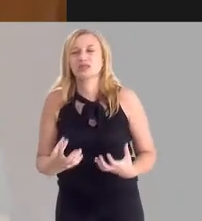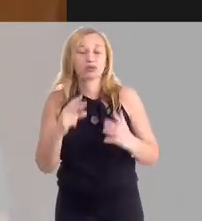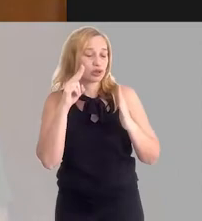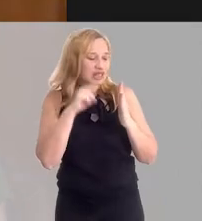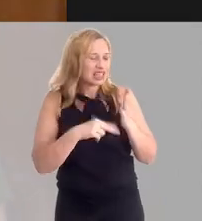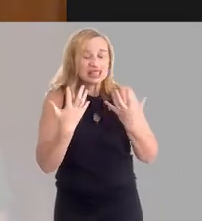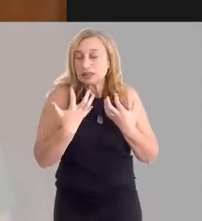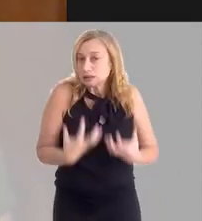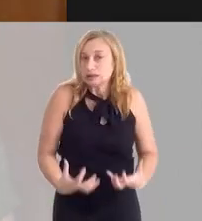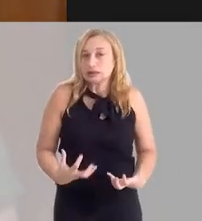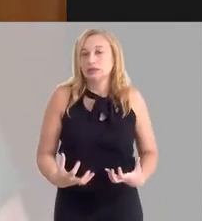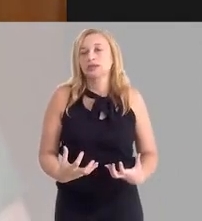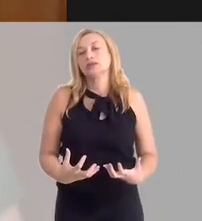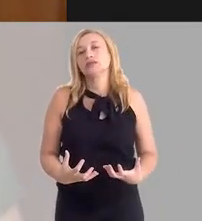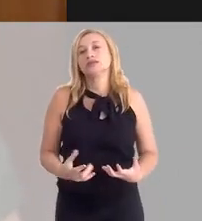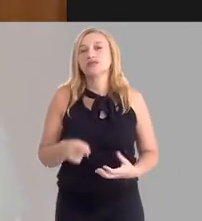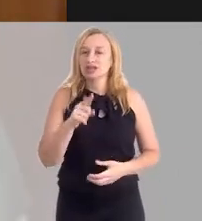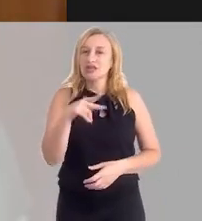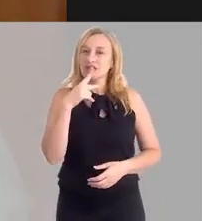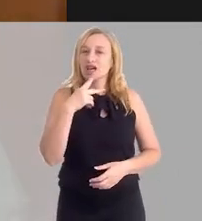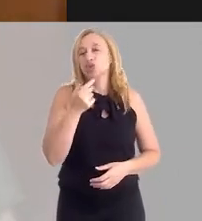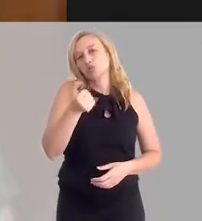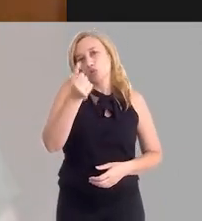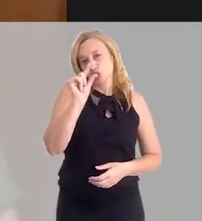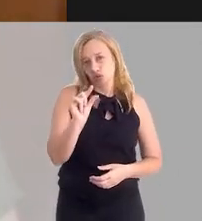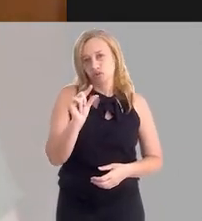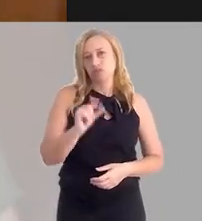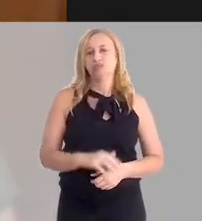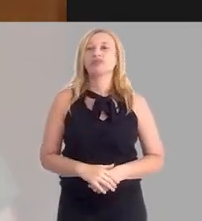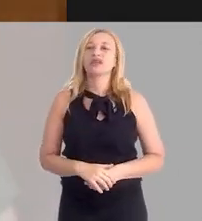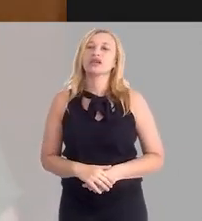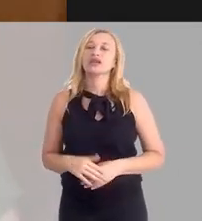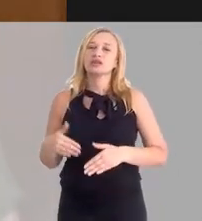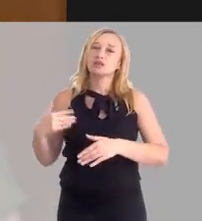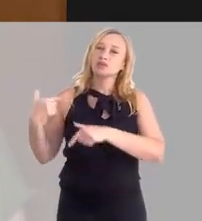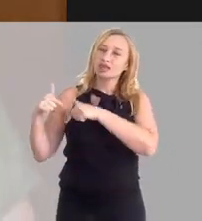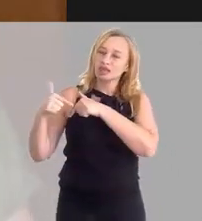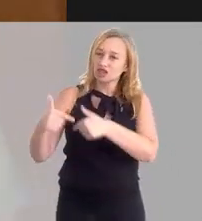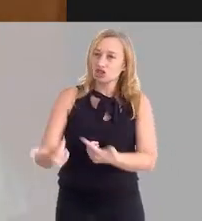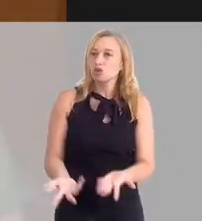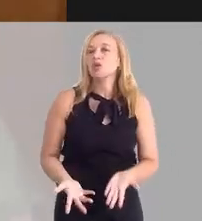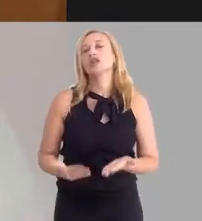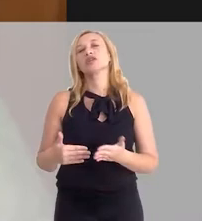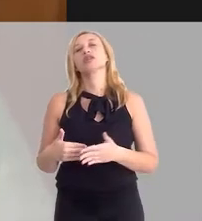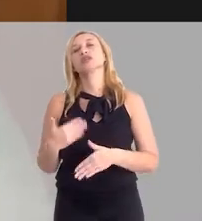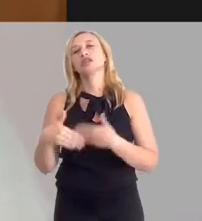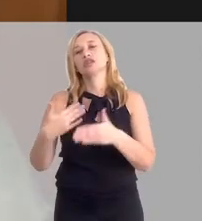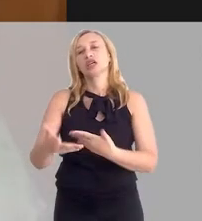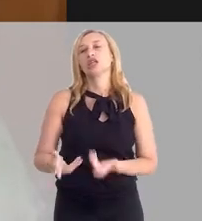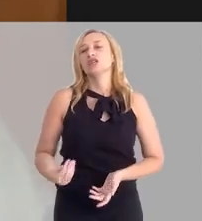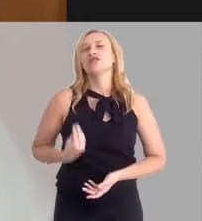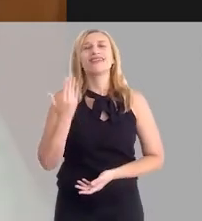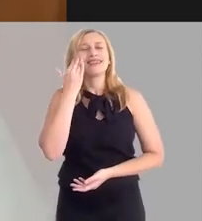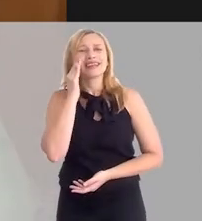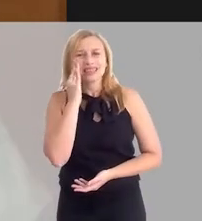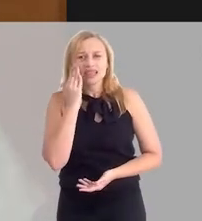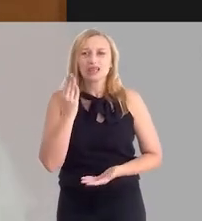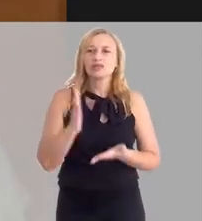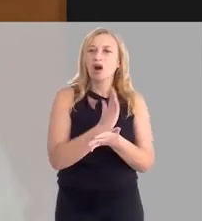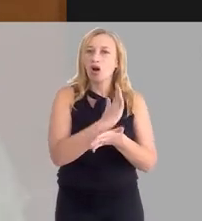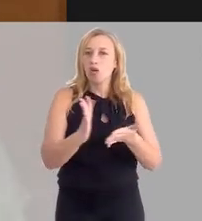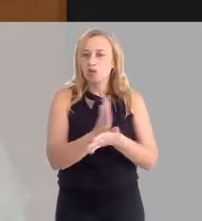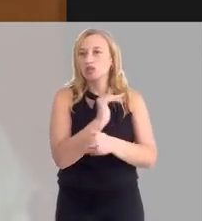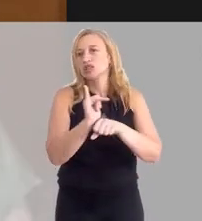um livro é chato. Queria que você me falasse um pouquinho disso. Ao longo aí da tua trajetória, você já deve ter entendido